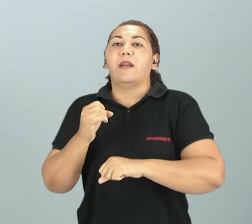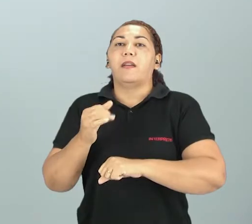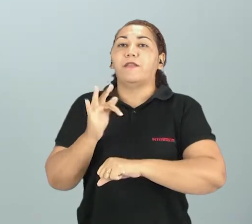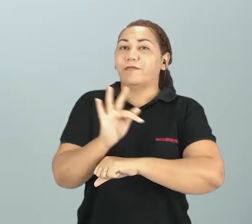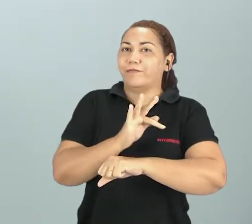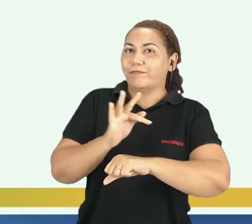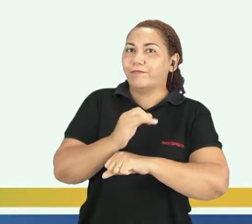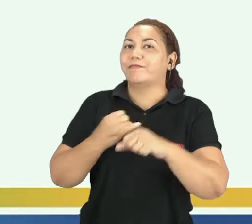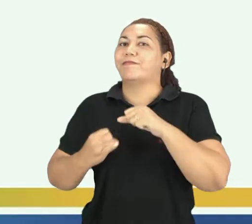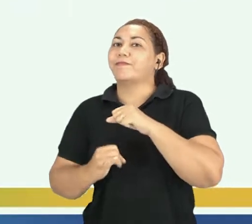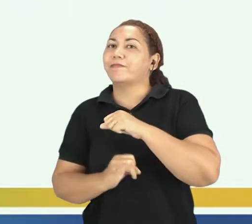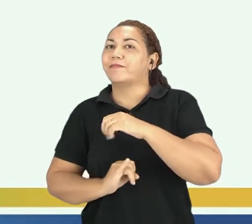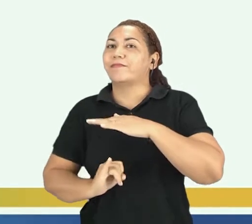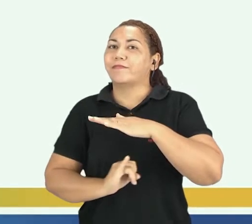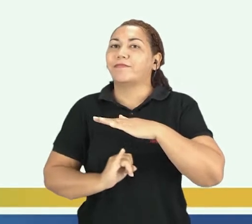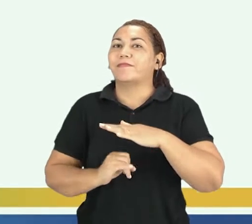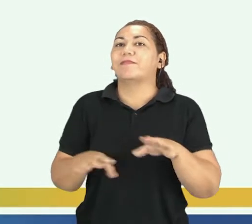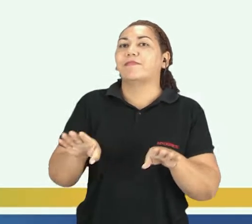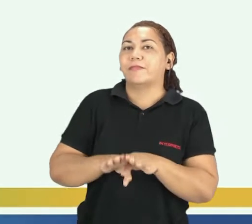aí na tela.